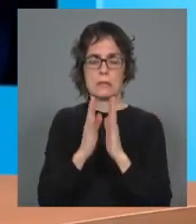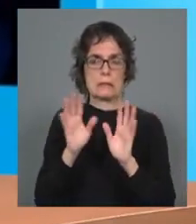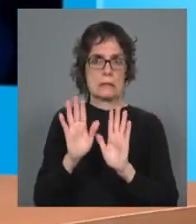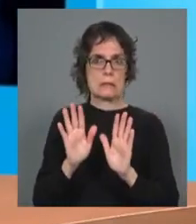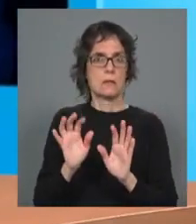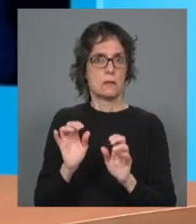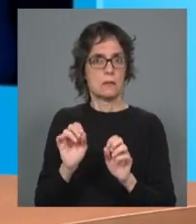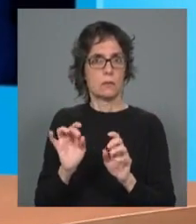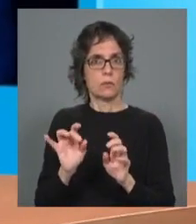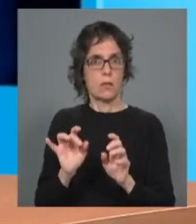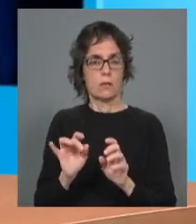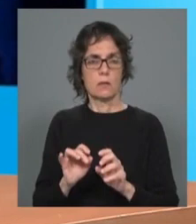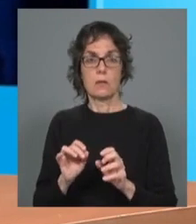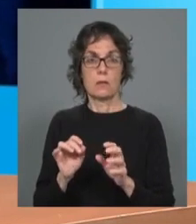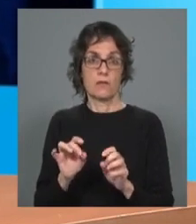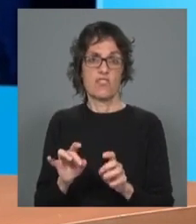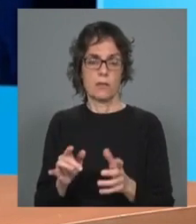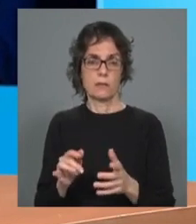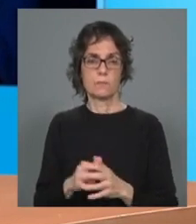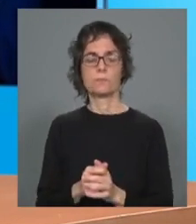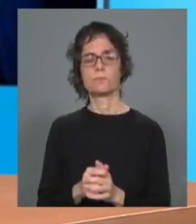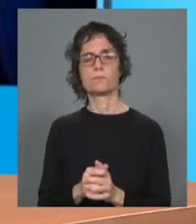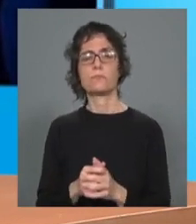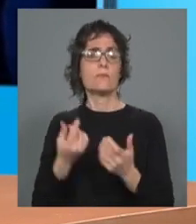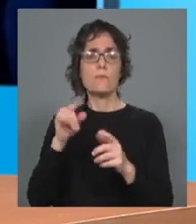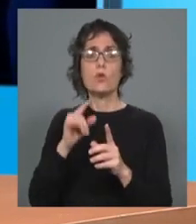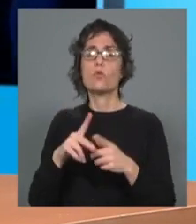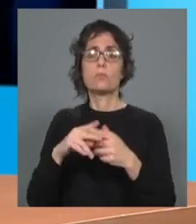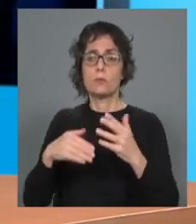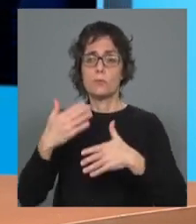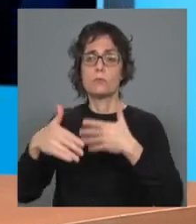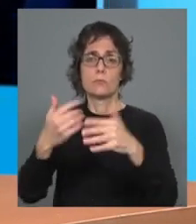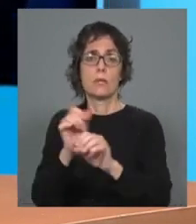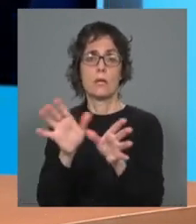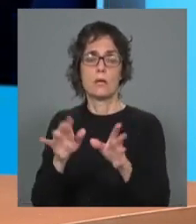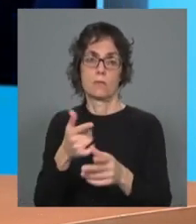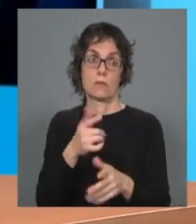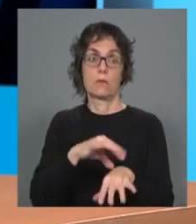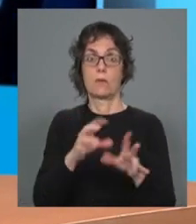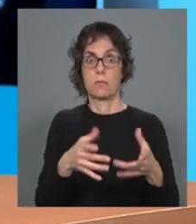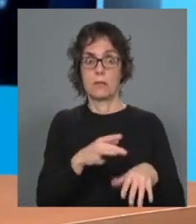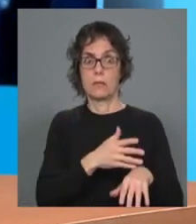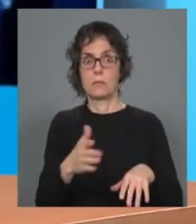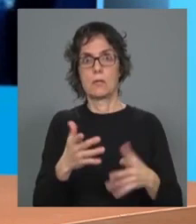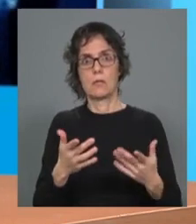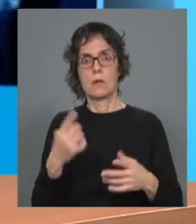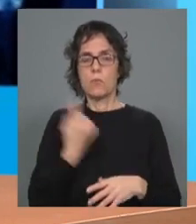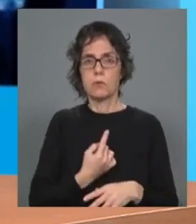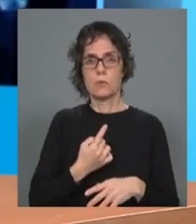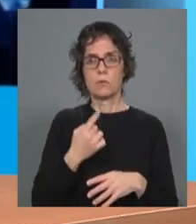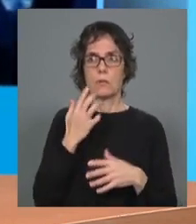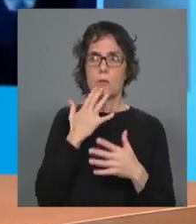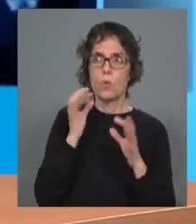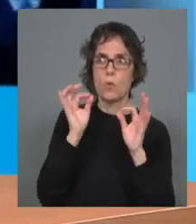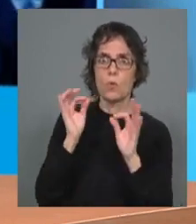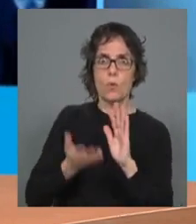sucessivas, etc., mas não com estas limpezas exaustivas a que a pandemia nos obrigou. E, portanto, a dada